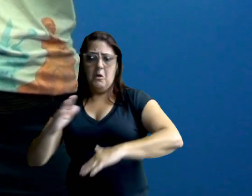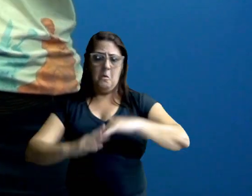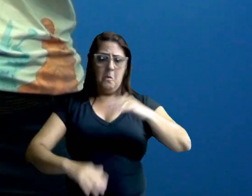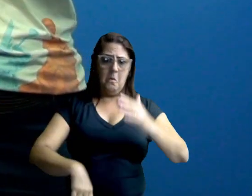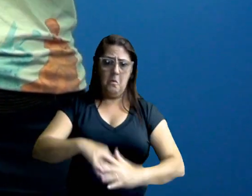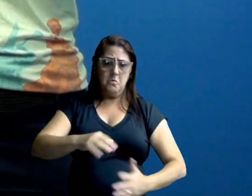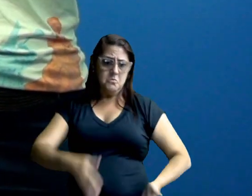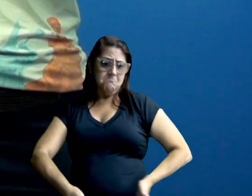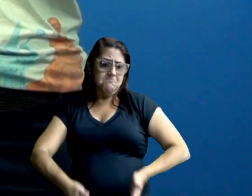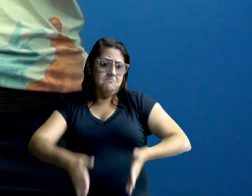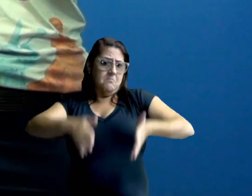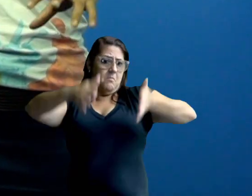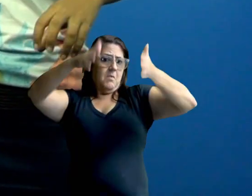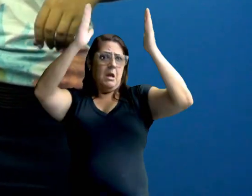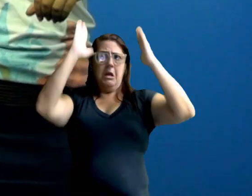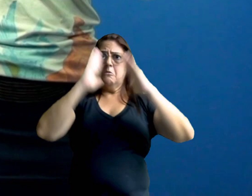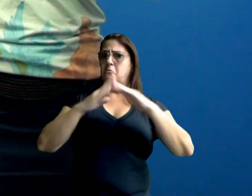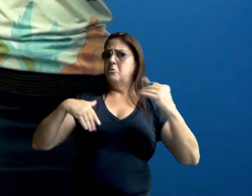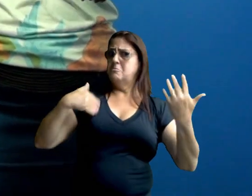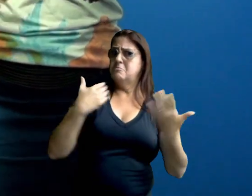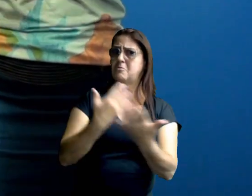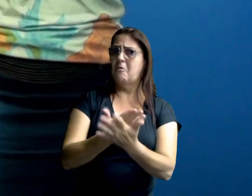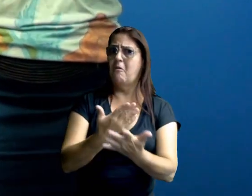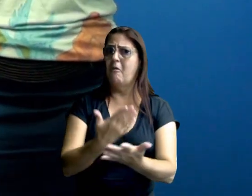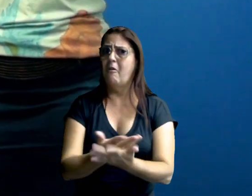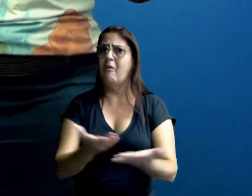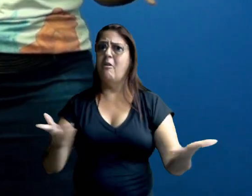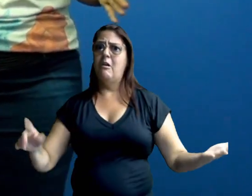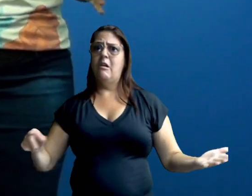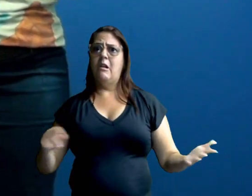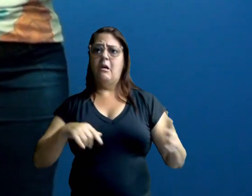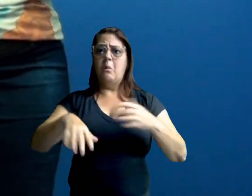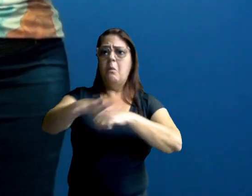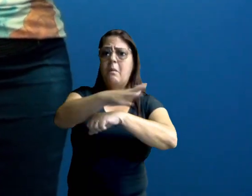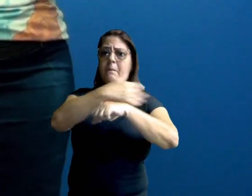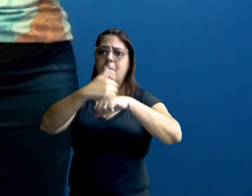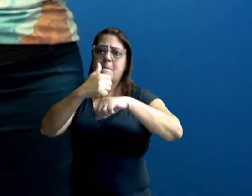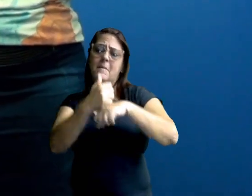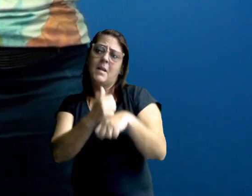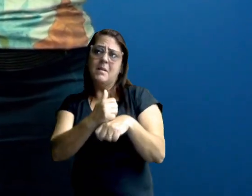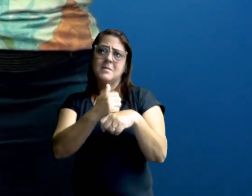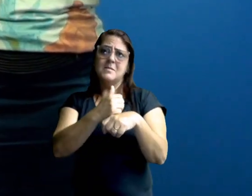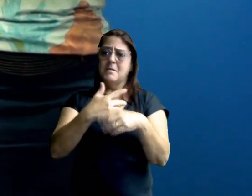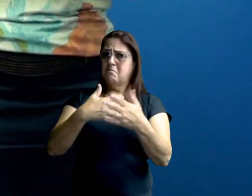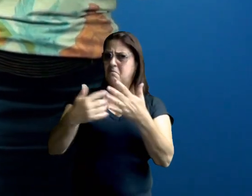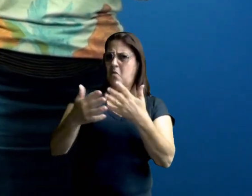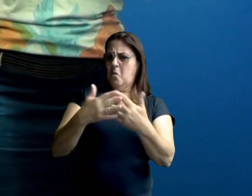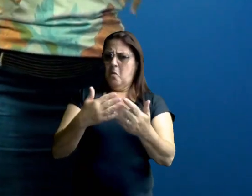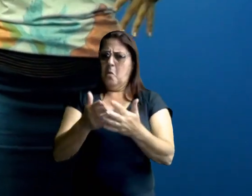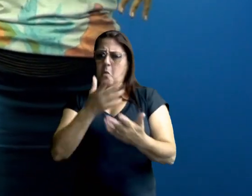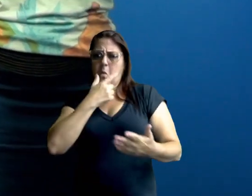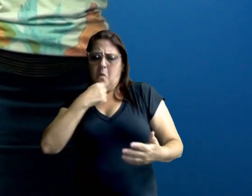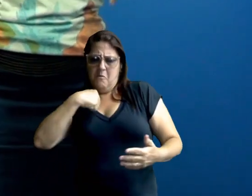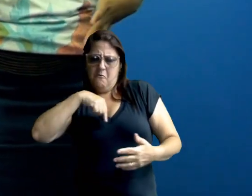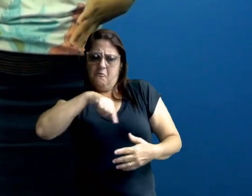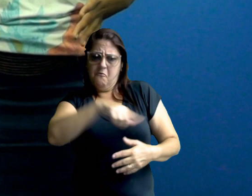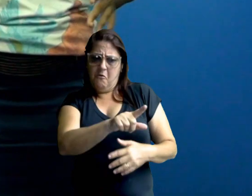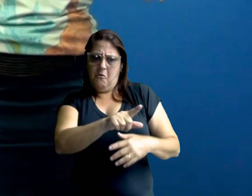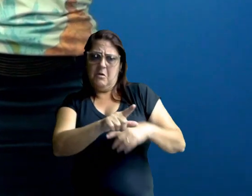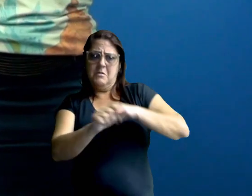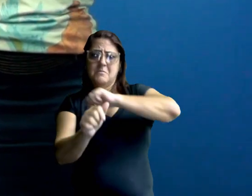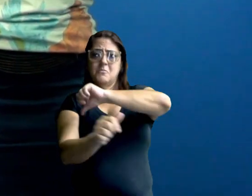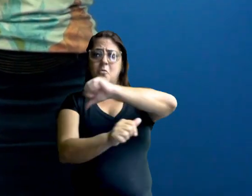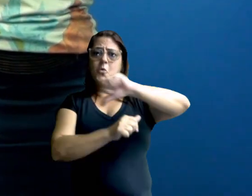lá, um prédio, uma escola, constrói uma praça. Ou seja, o ser humano foi lá e modificou aquele